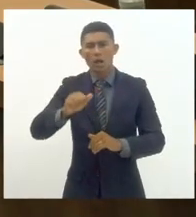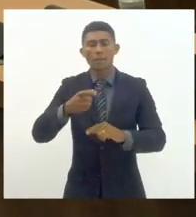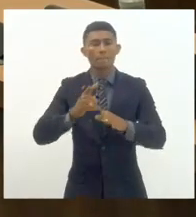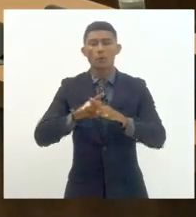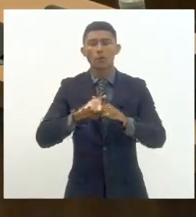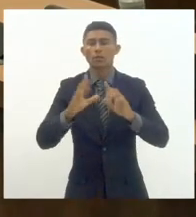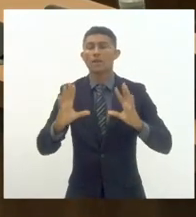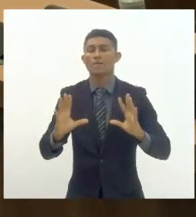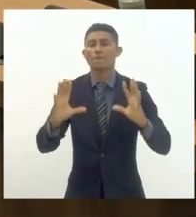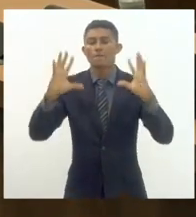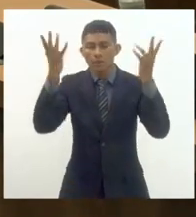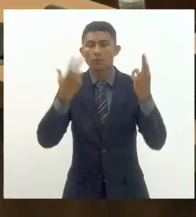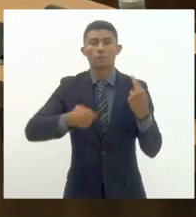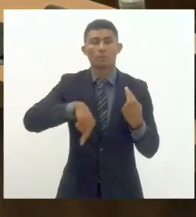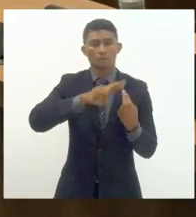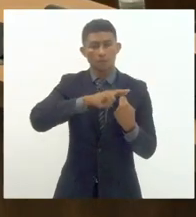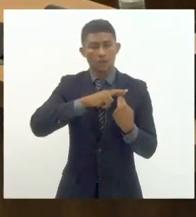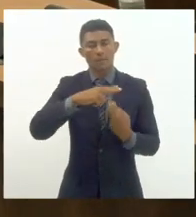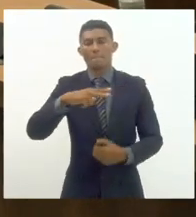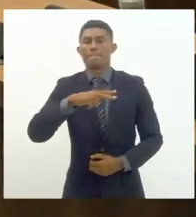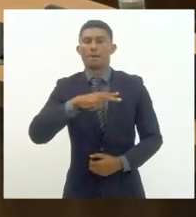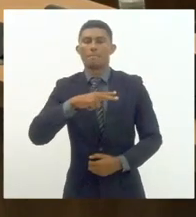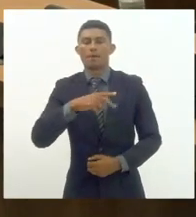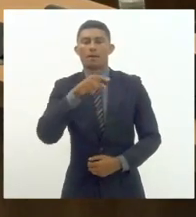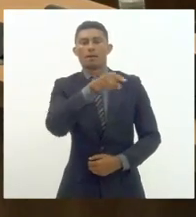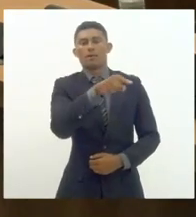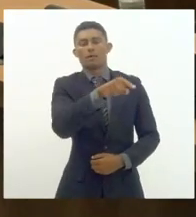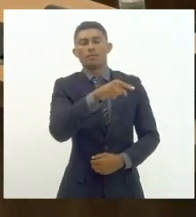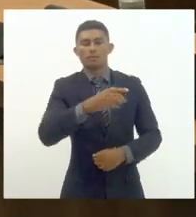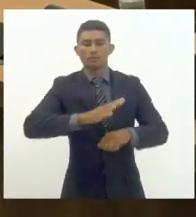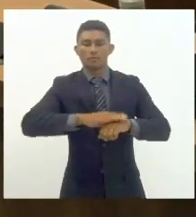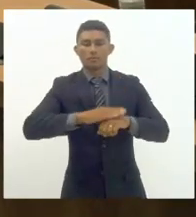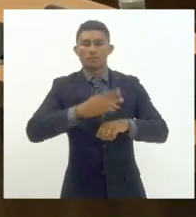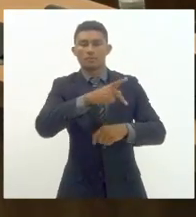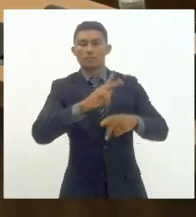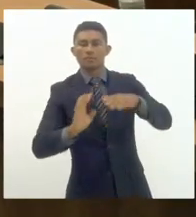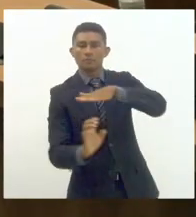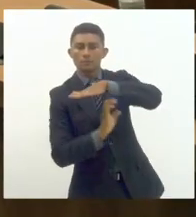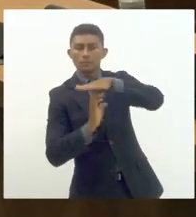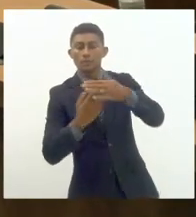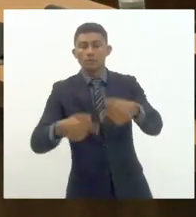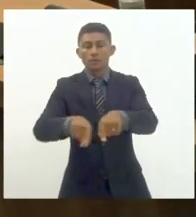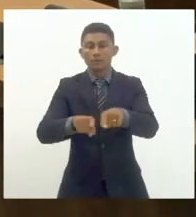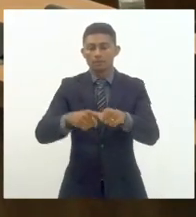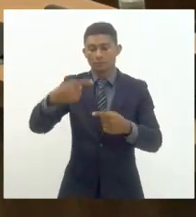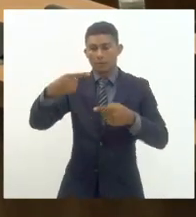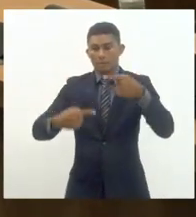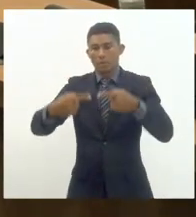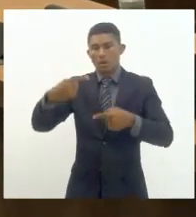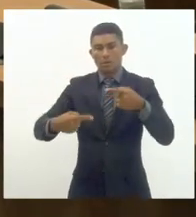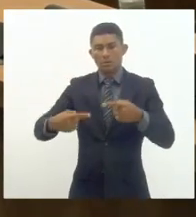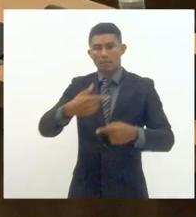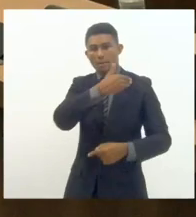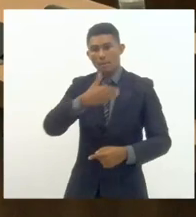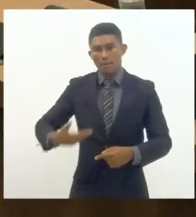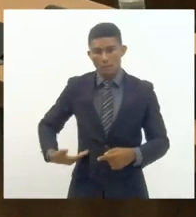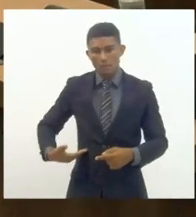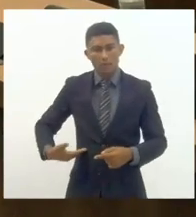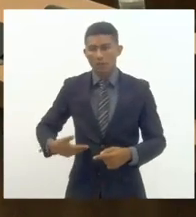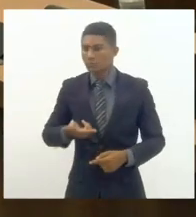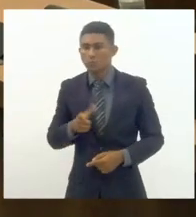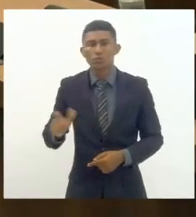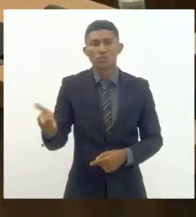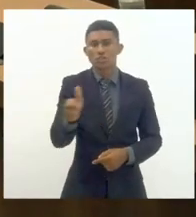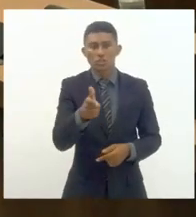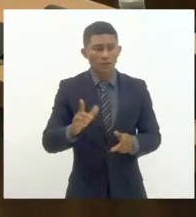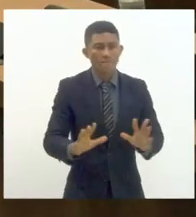de responsabilidade de um ente privado, em parte porque não havia política pública específica para fomentar o esporte